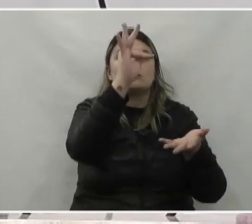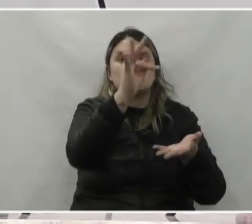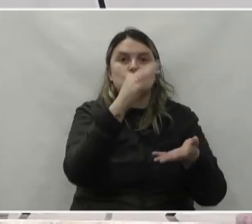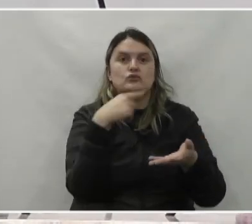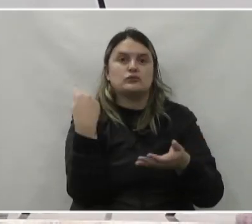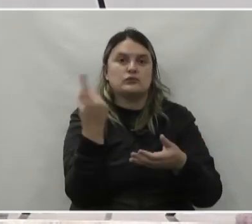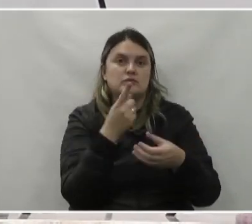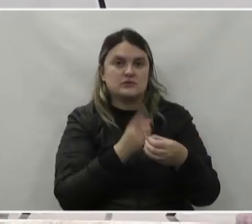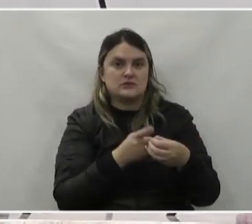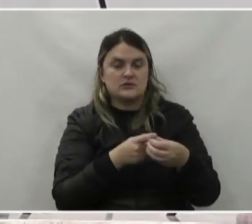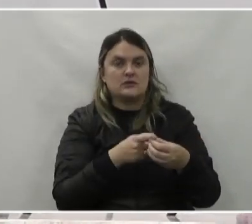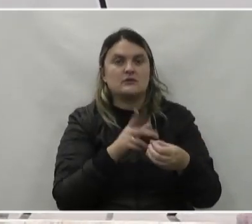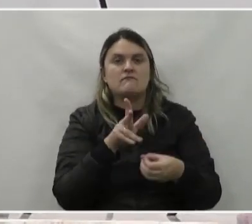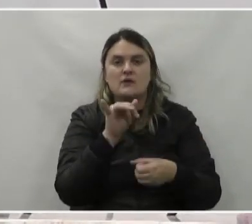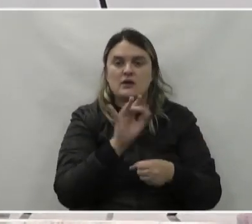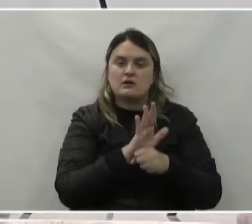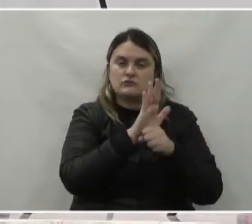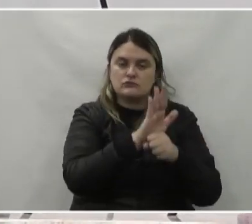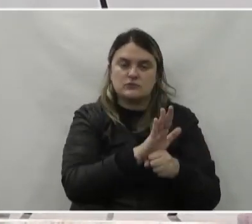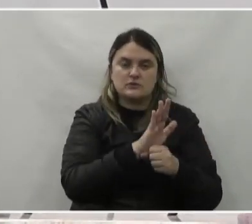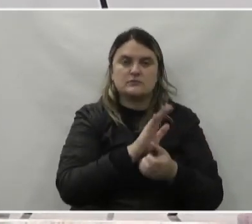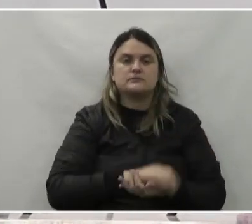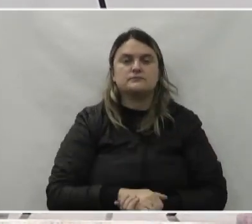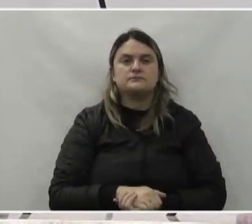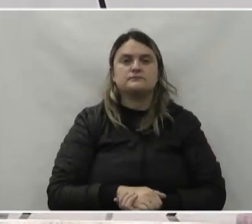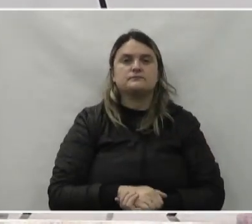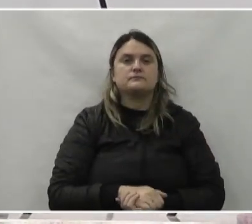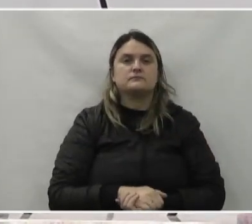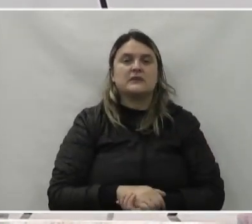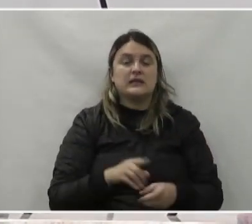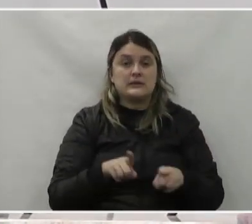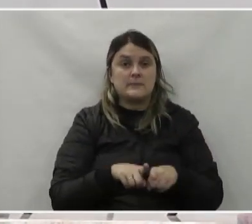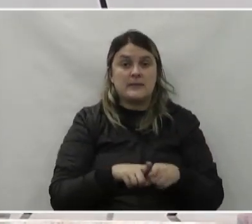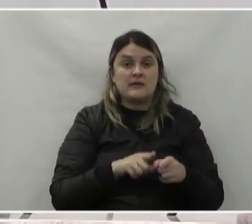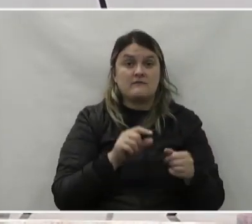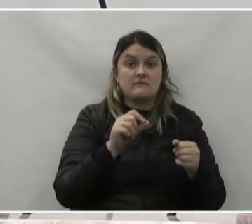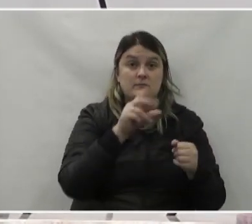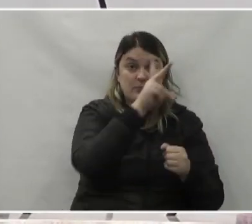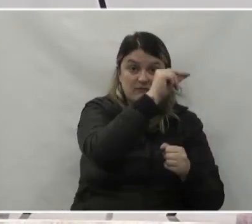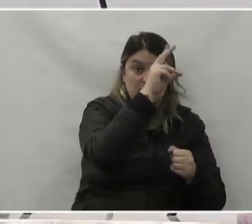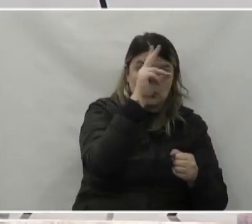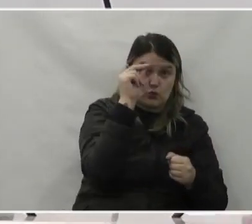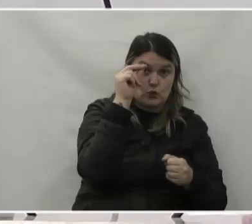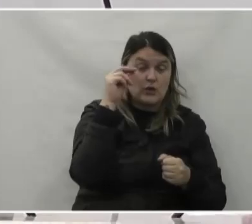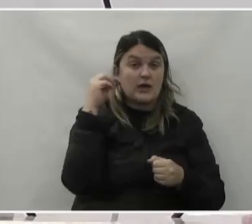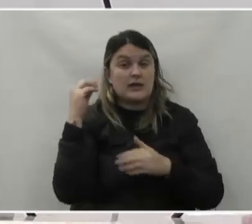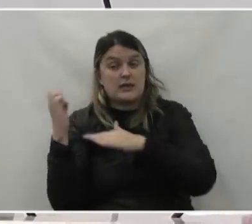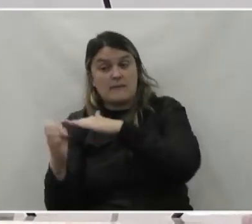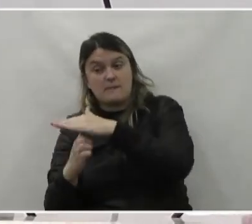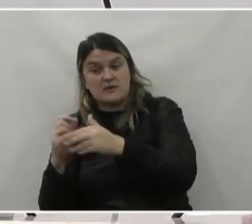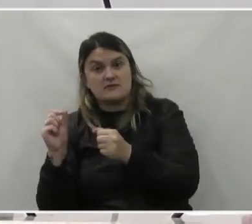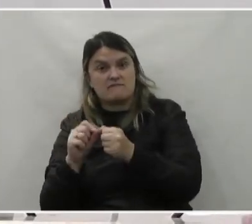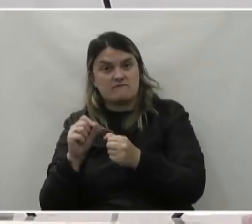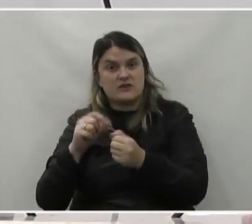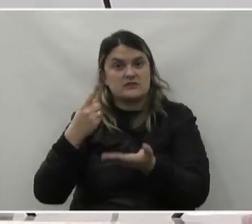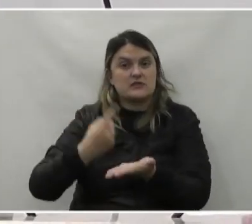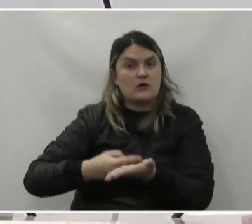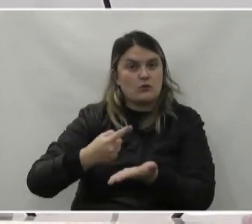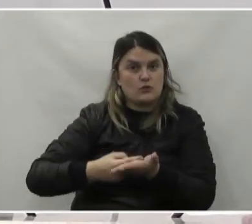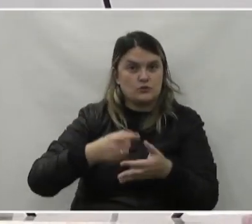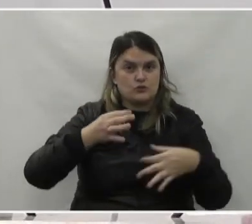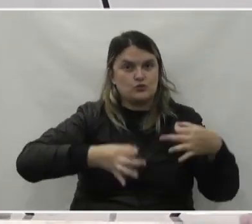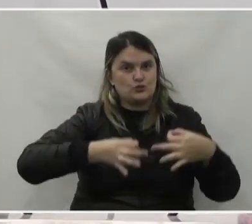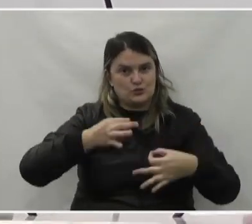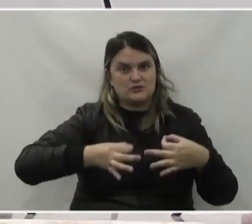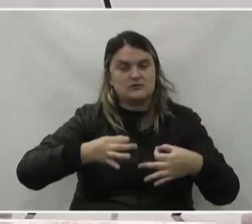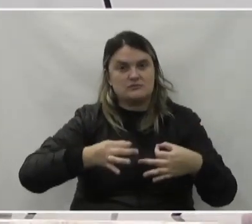essa viabilidade desse acordo entre o executivo, entre a empresa